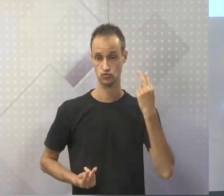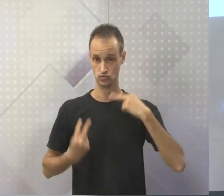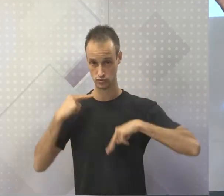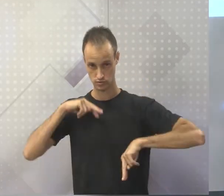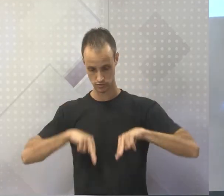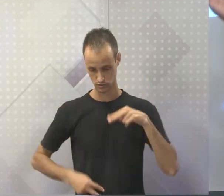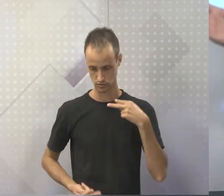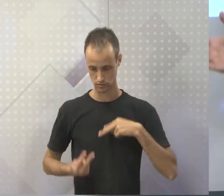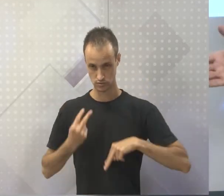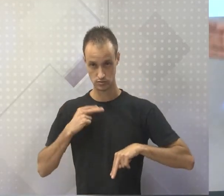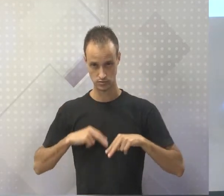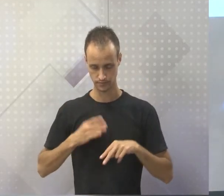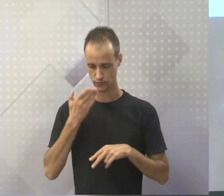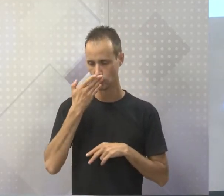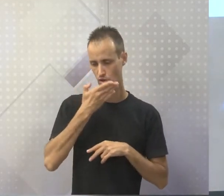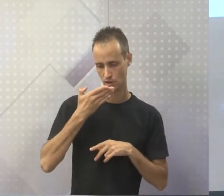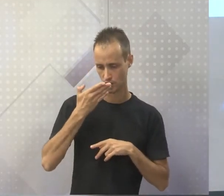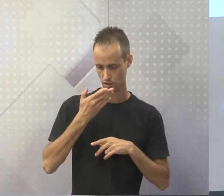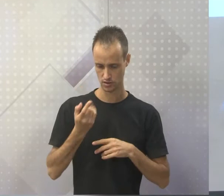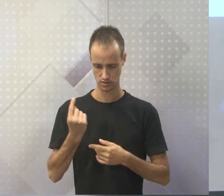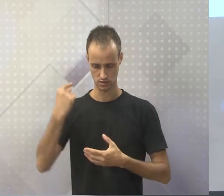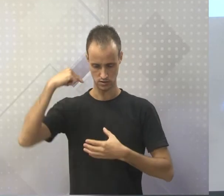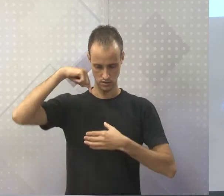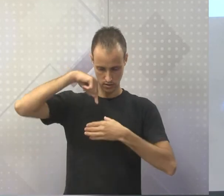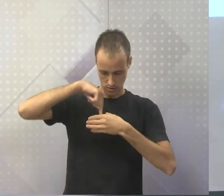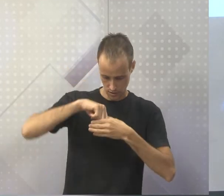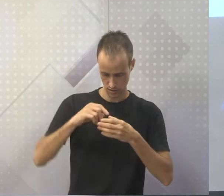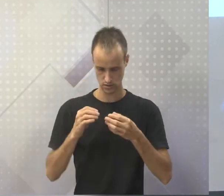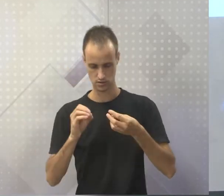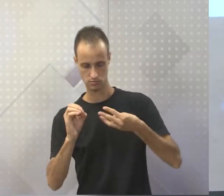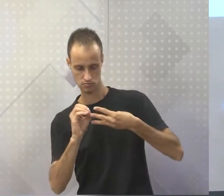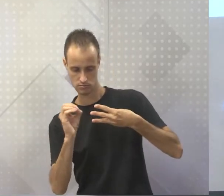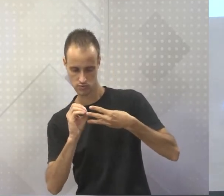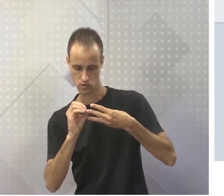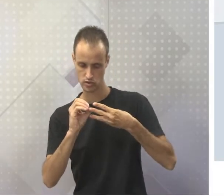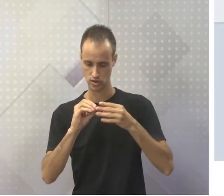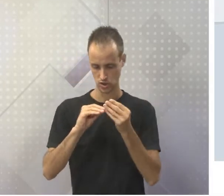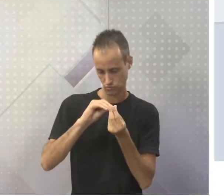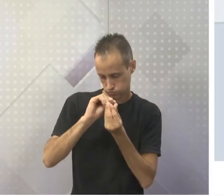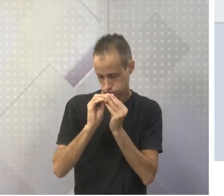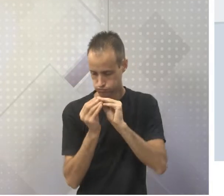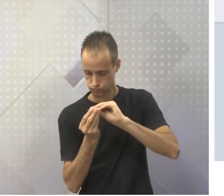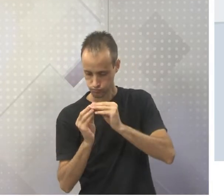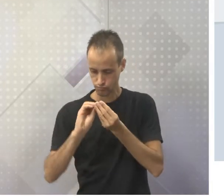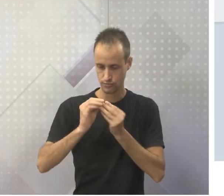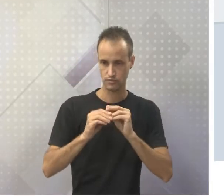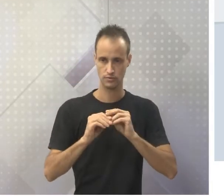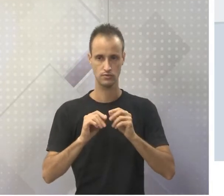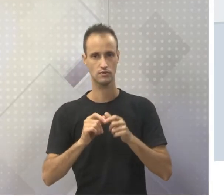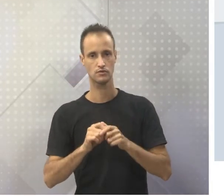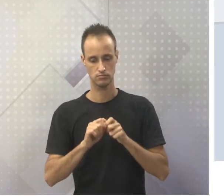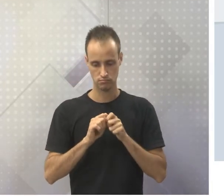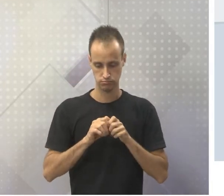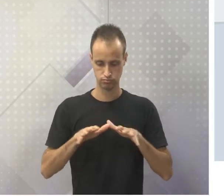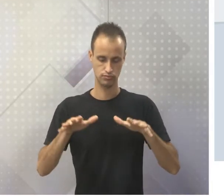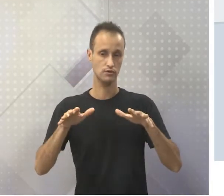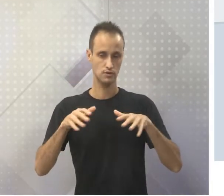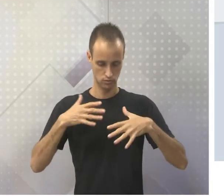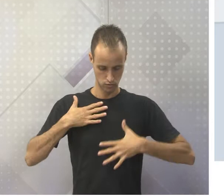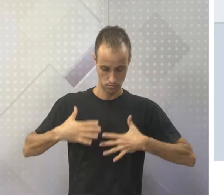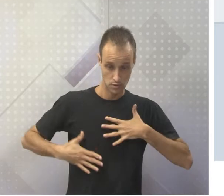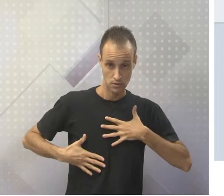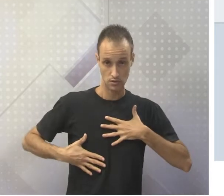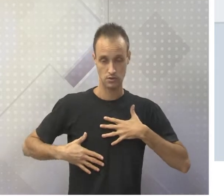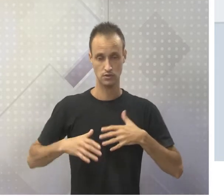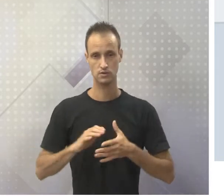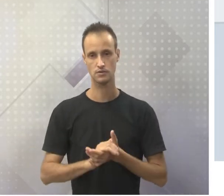que faz com que o açúcar entre na célula para gerar energia. Então, ó, no pâncreas endócrino, que é o